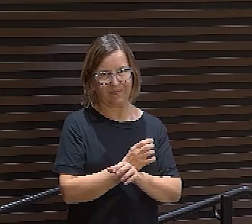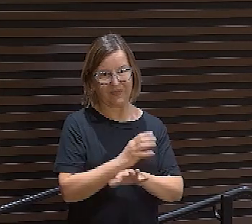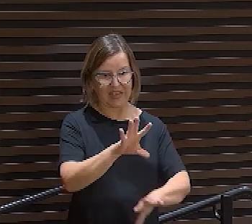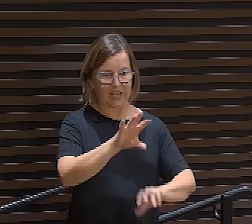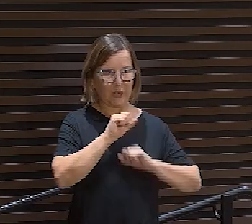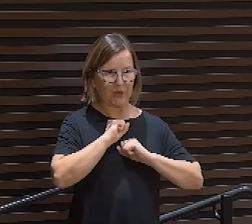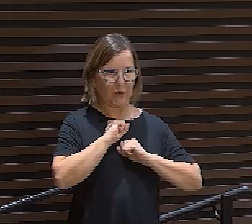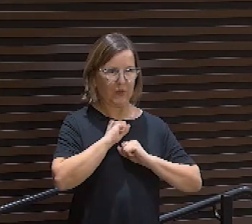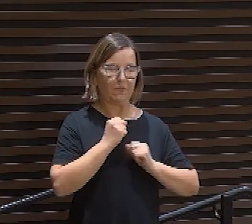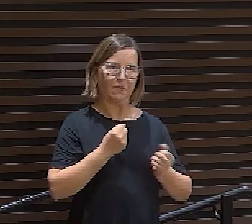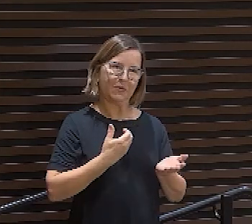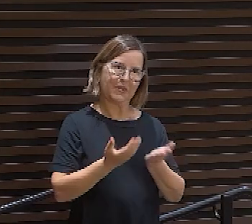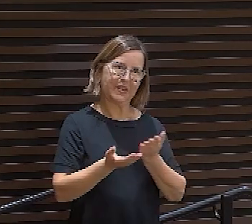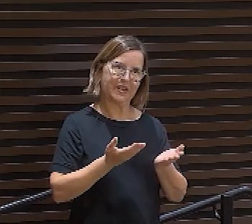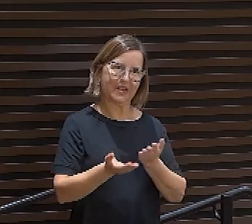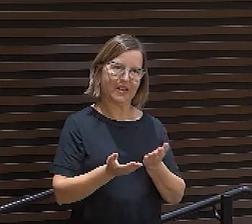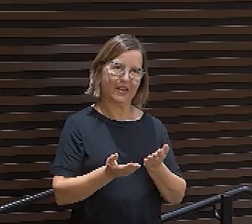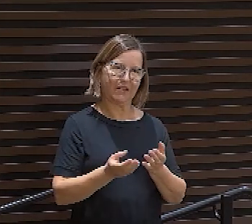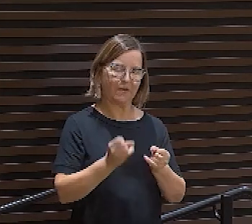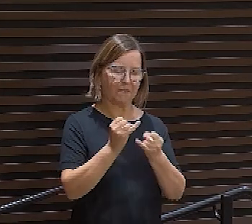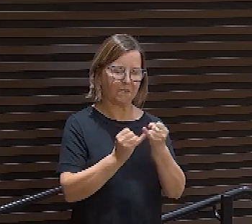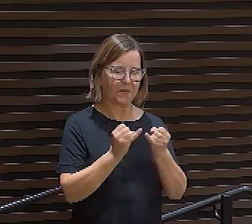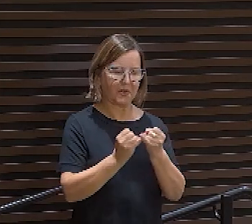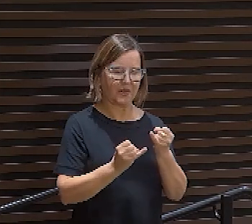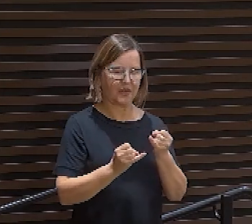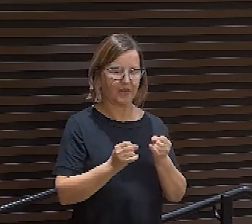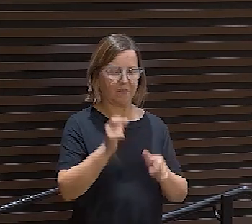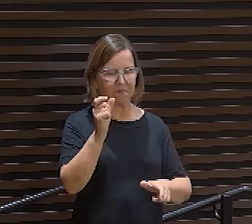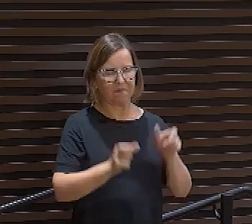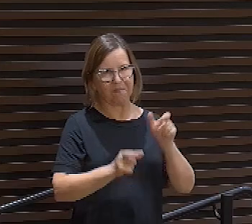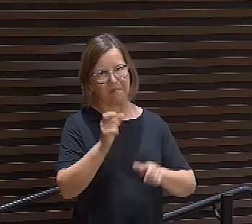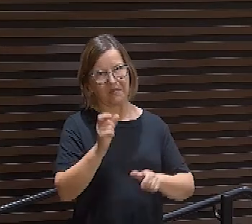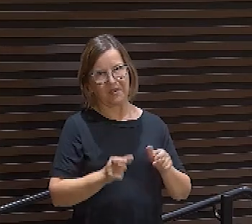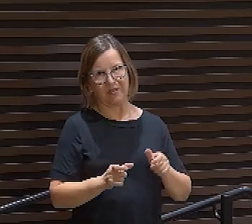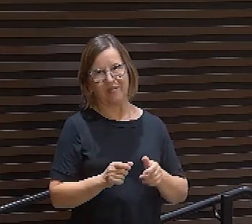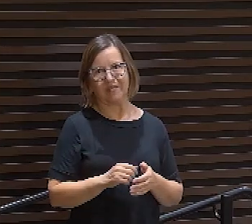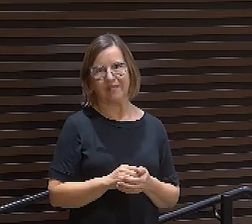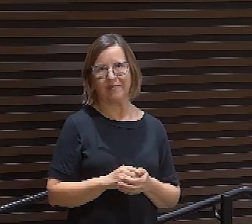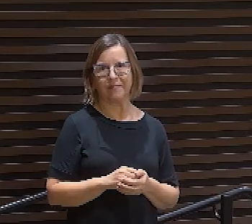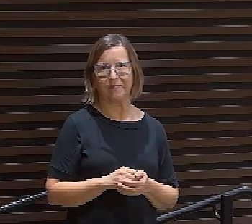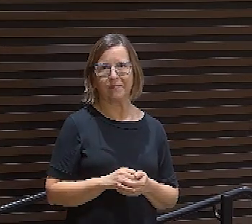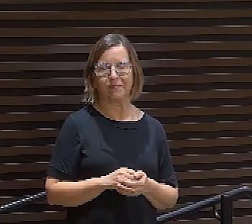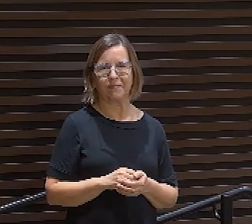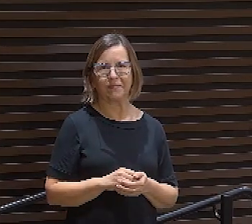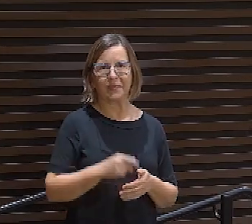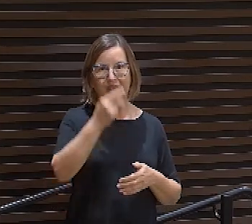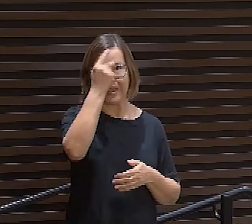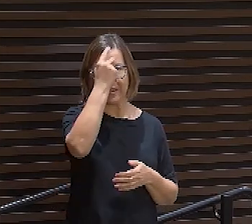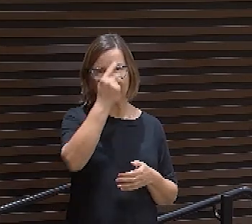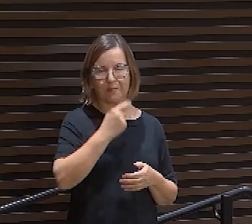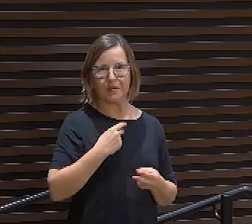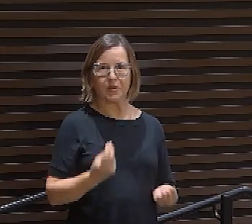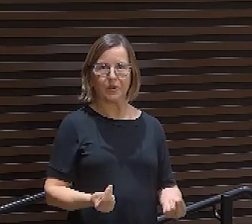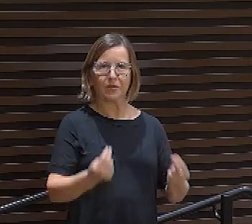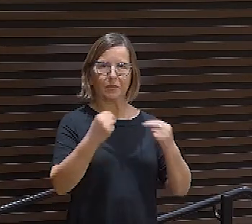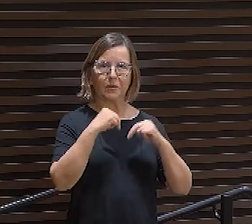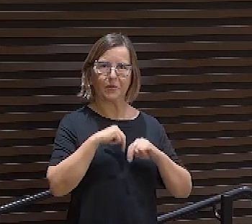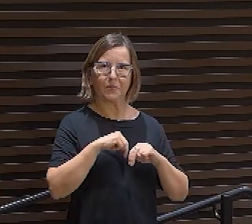tornando-se em semelhança de homens e reconhecido em figura humana. A si mesmo se